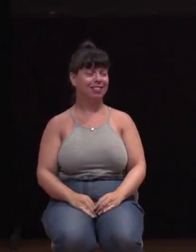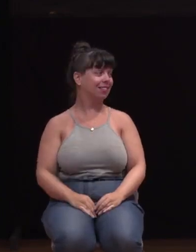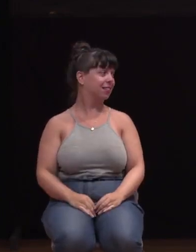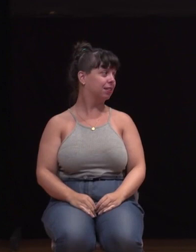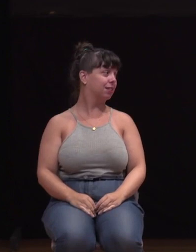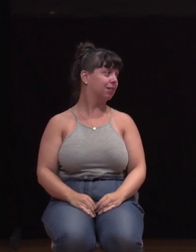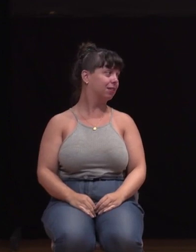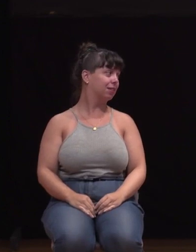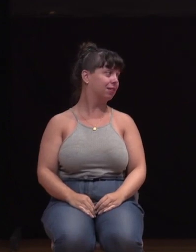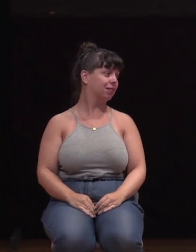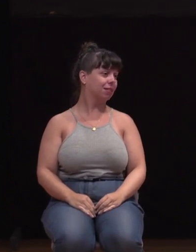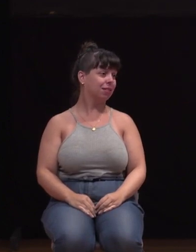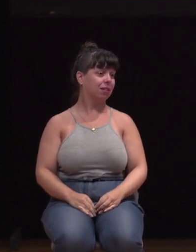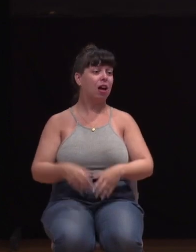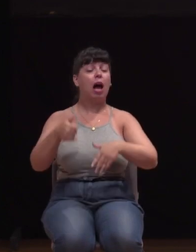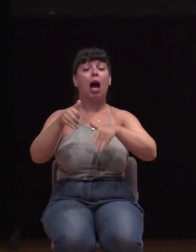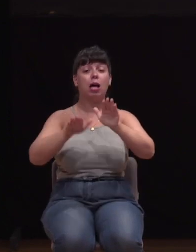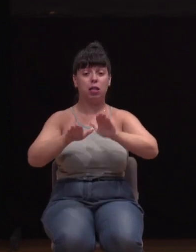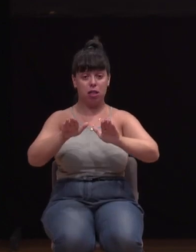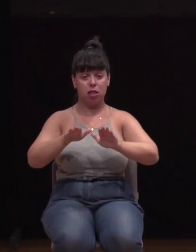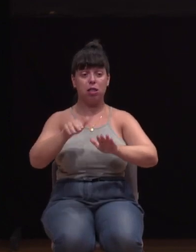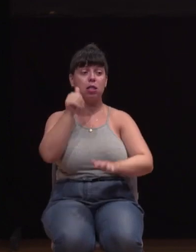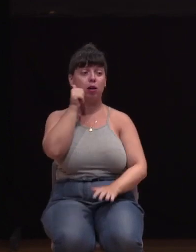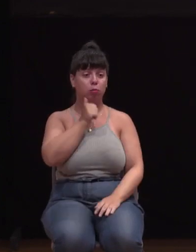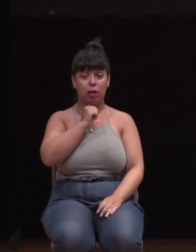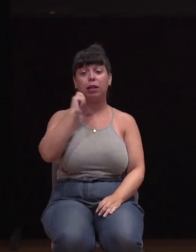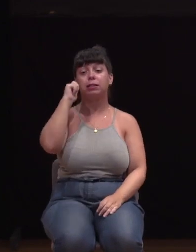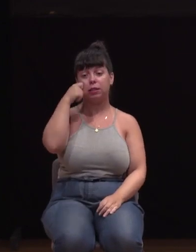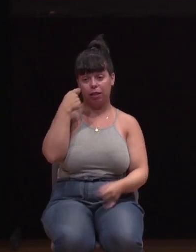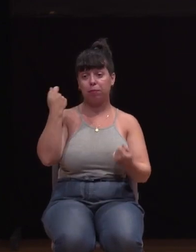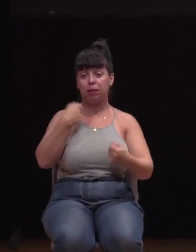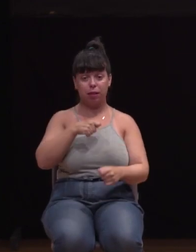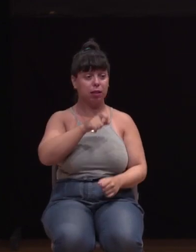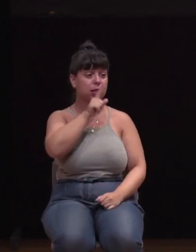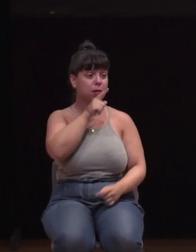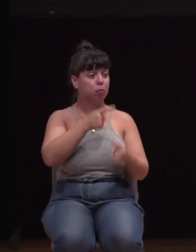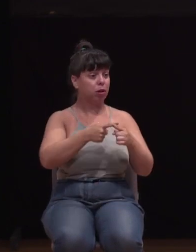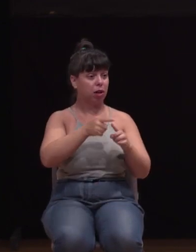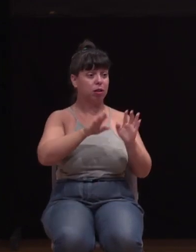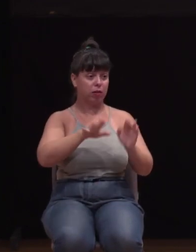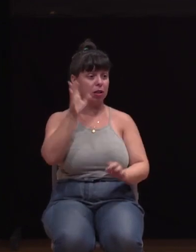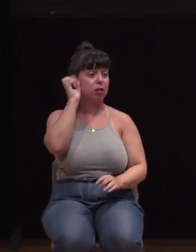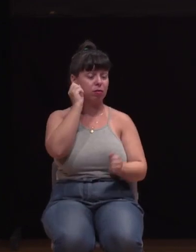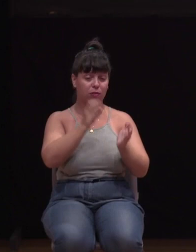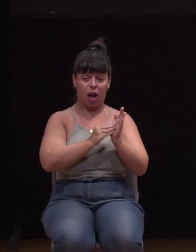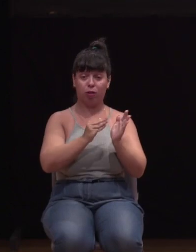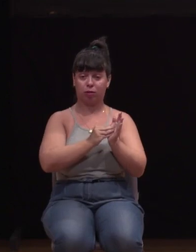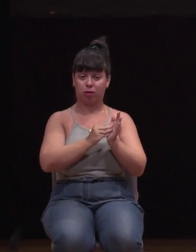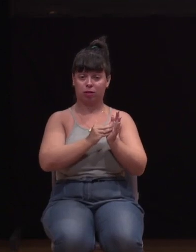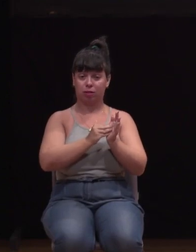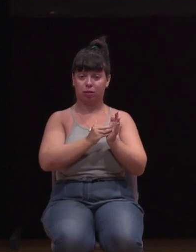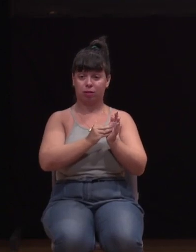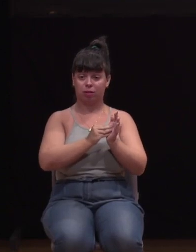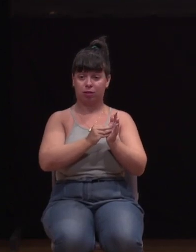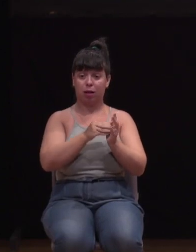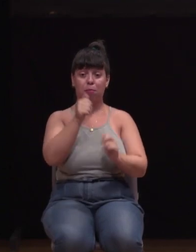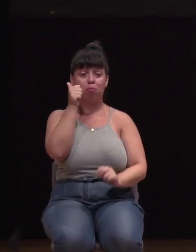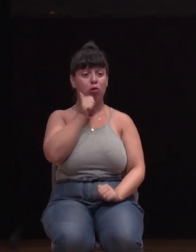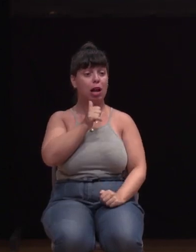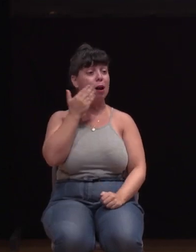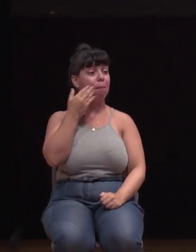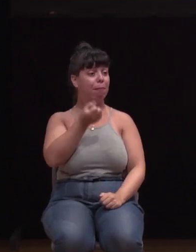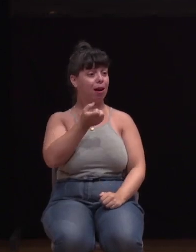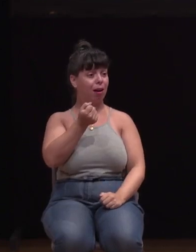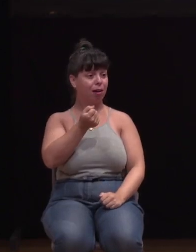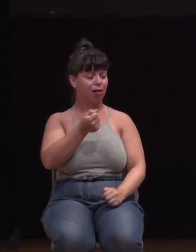Às vezes, as mulheres brancas precisam ser silenciadas porque elas também não sabem ouvir. A nossa sociedade cria as mulheres brancas para serem